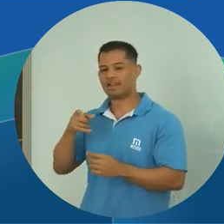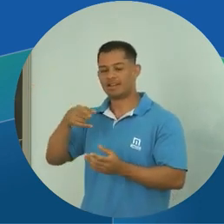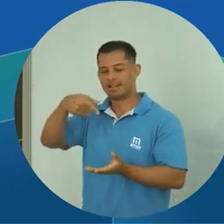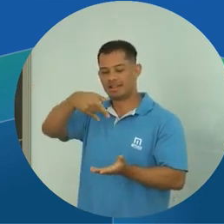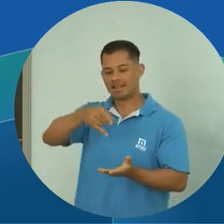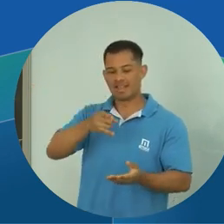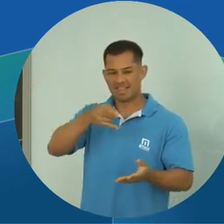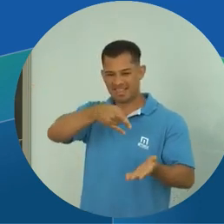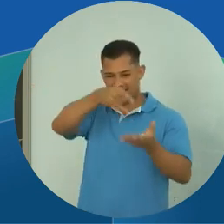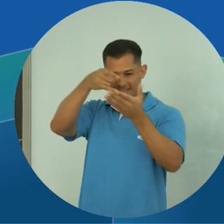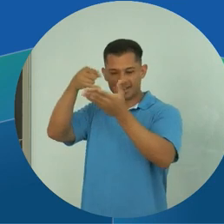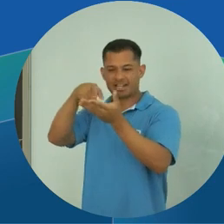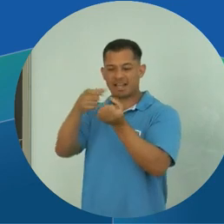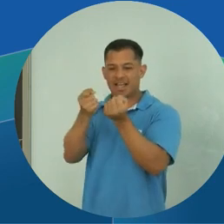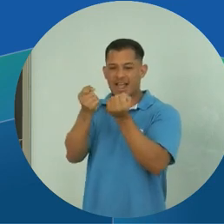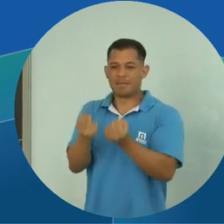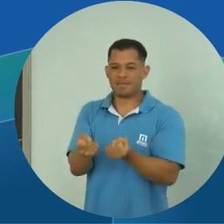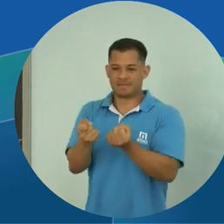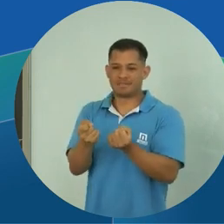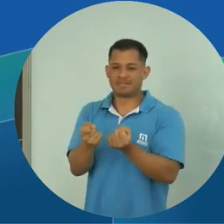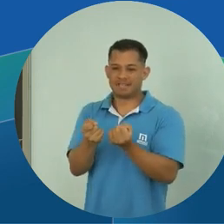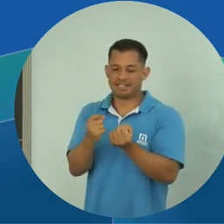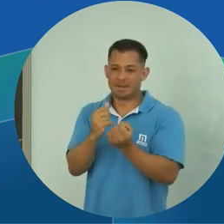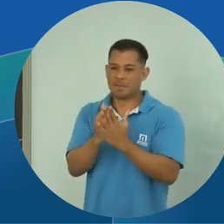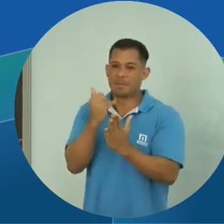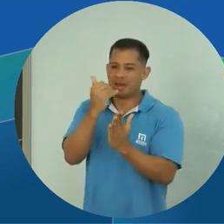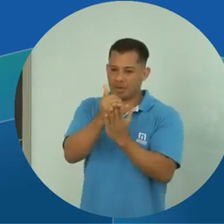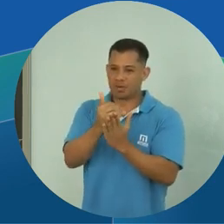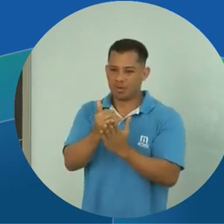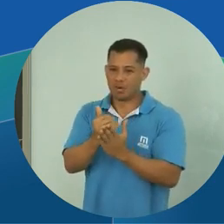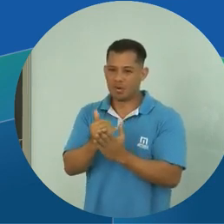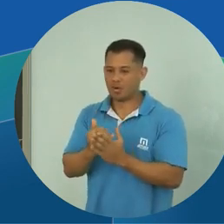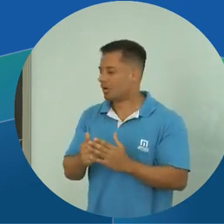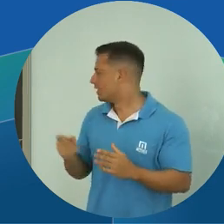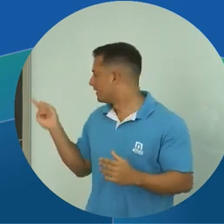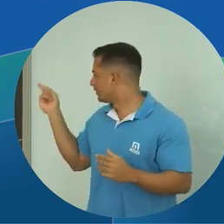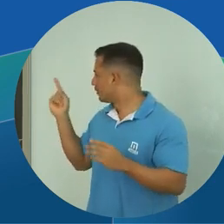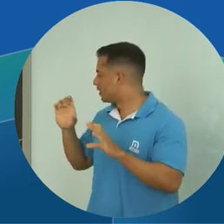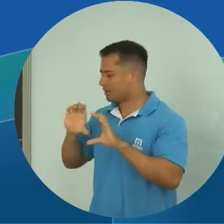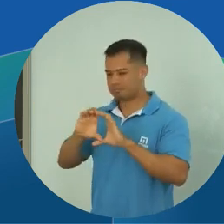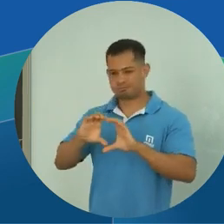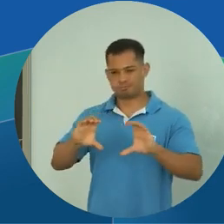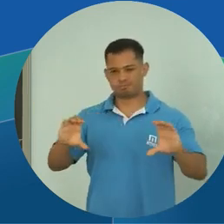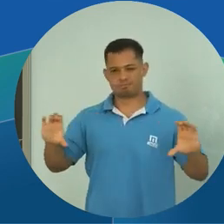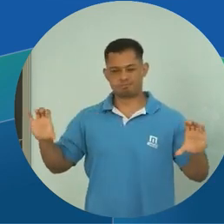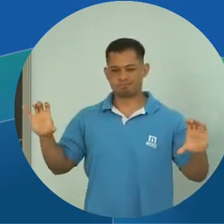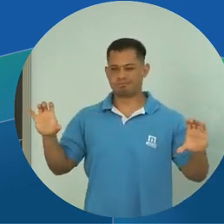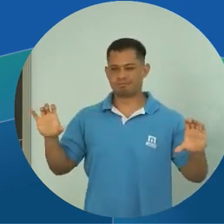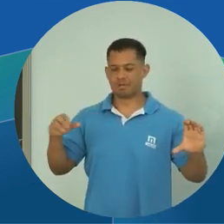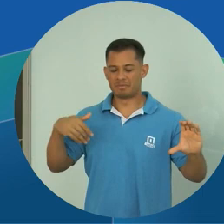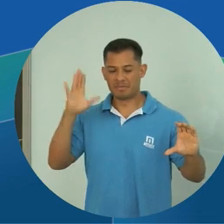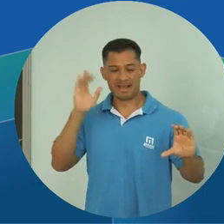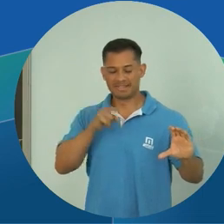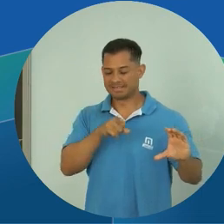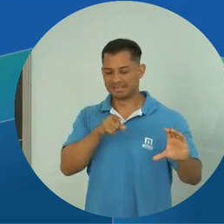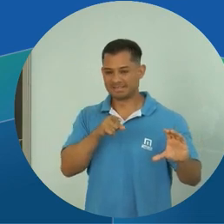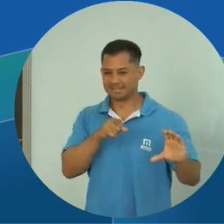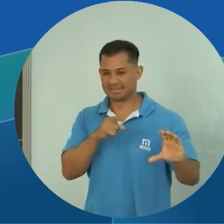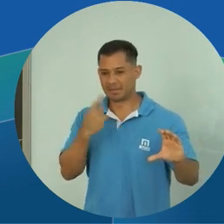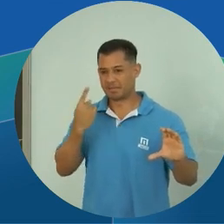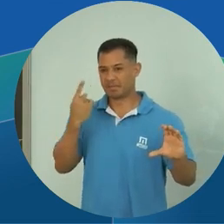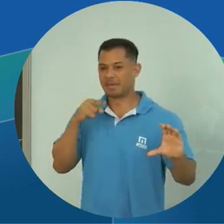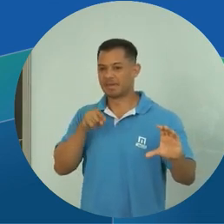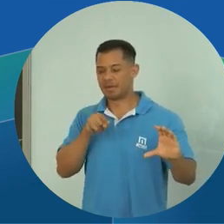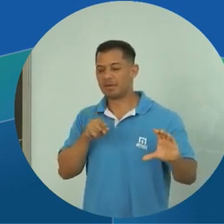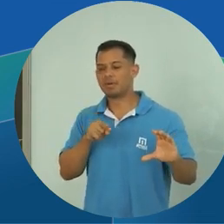foto. Esse foi o nosso maior bloco, um bloco de grande altura, grandes volumes. E